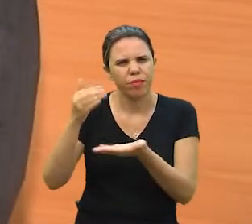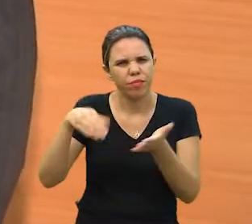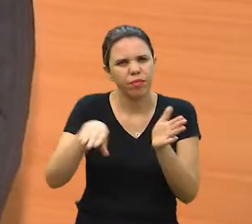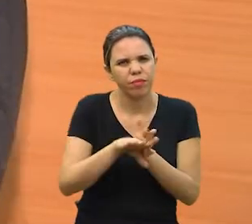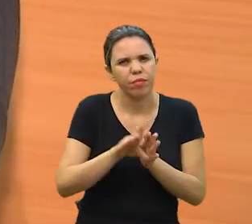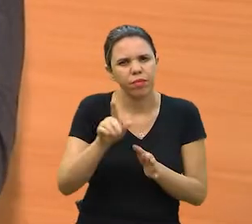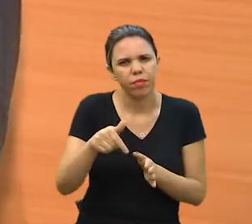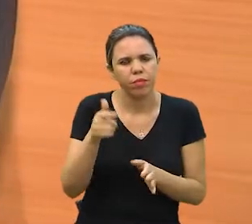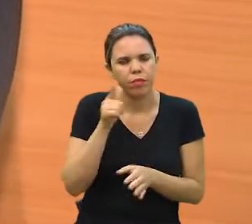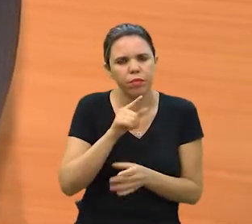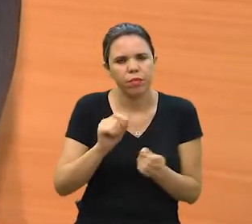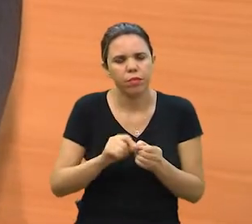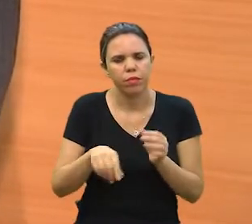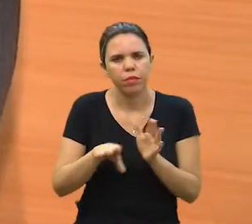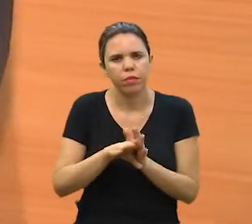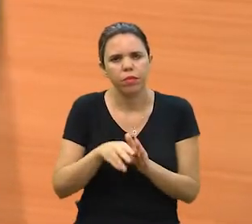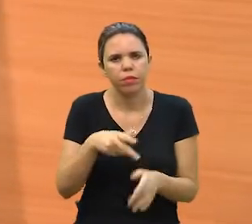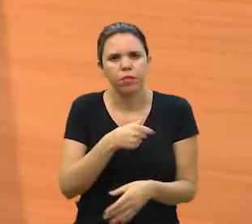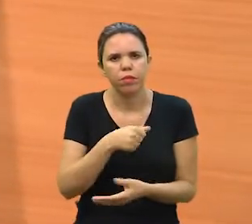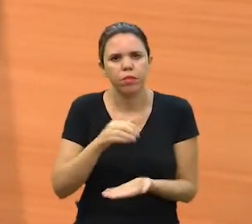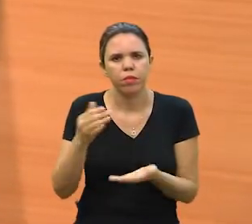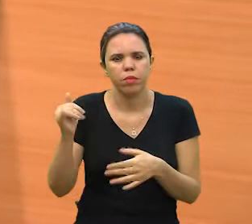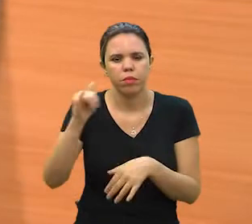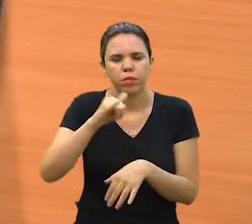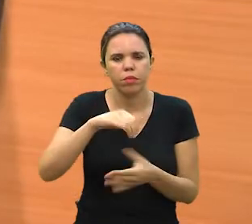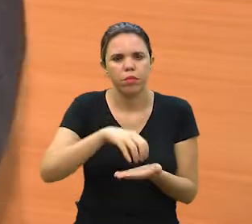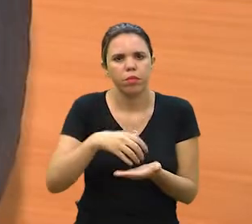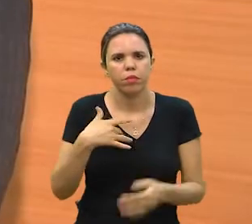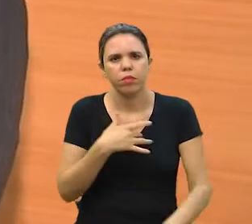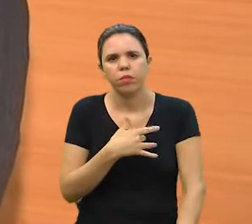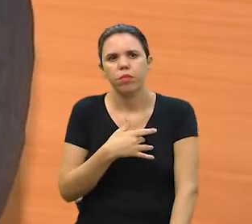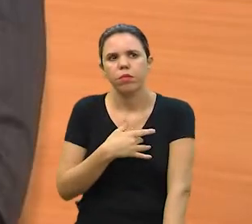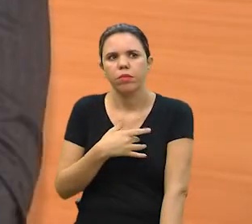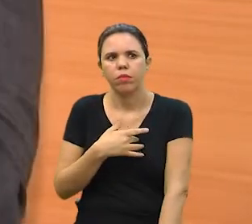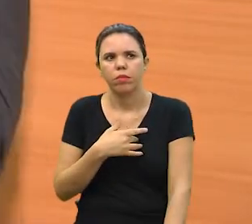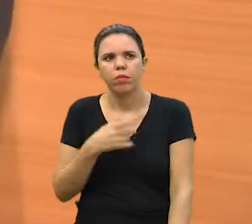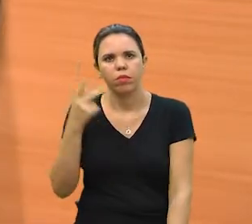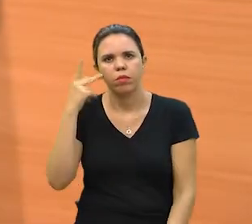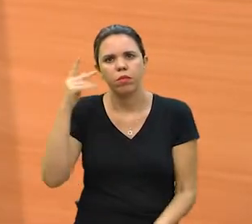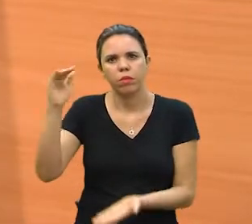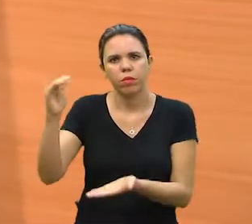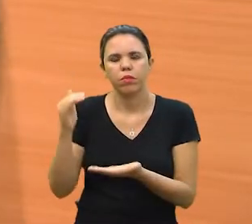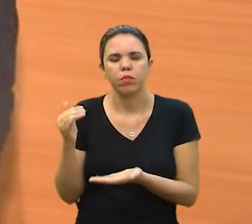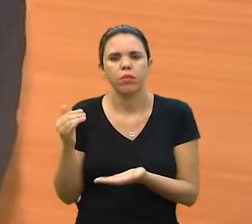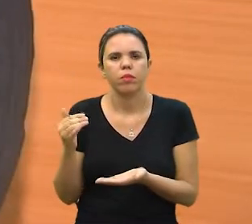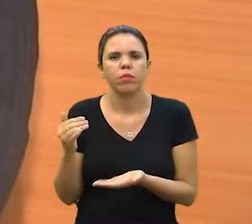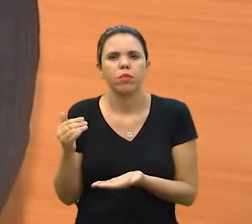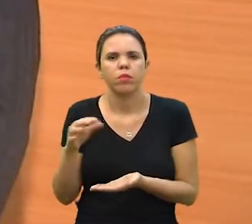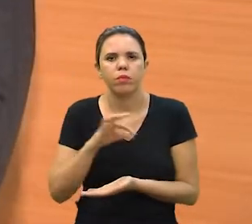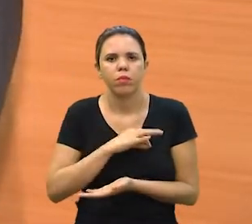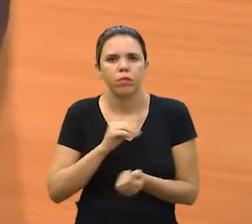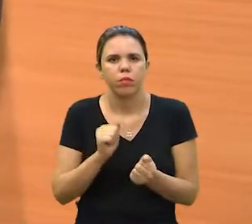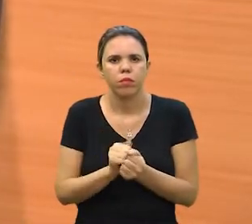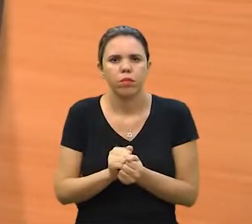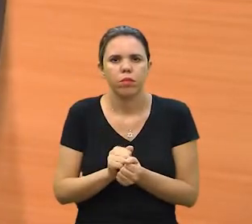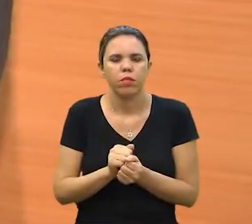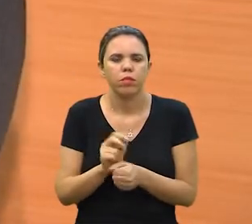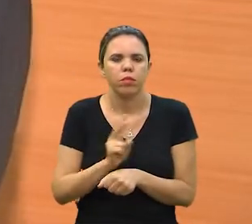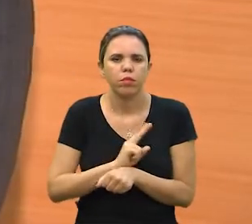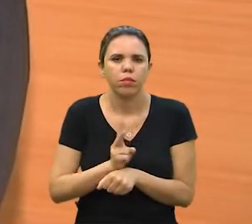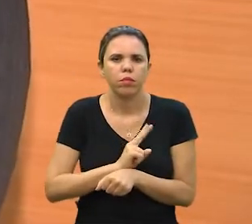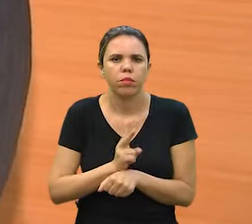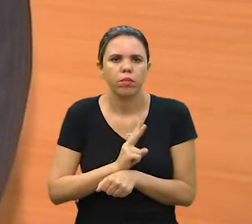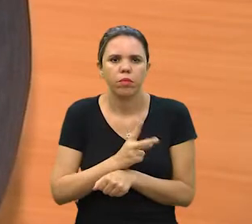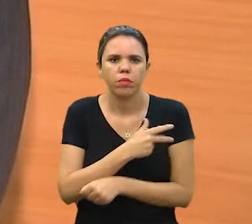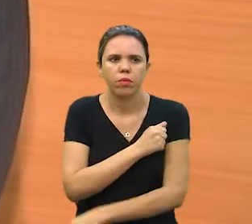foi, ou da logística que é para poder chegar essa vacina até o posto de saúde. Tem que buscar em São Paulo com escolta policial, tem que fazer a